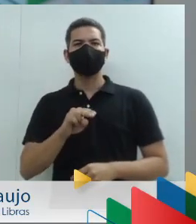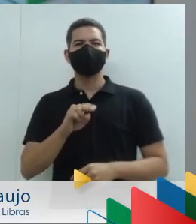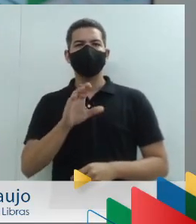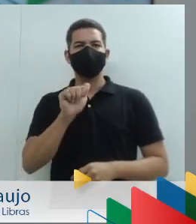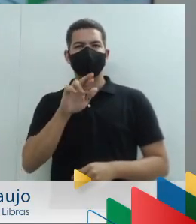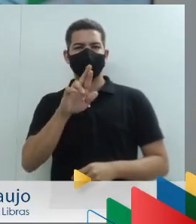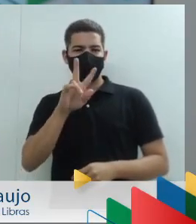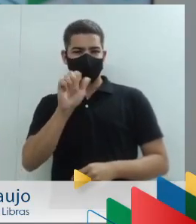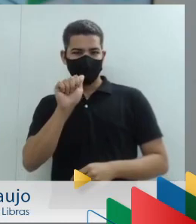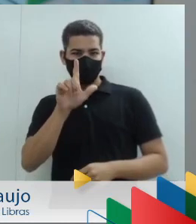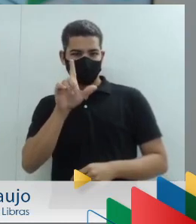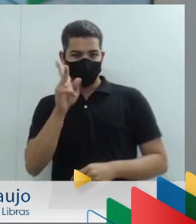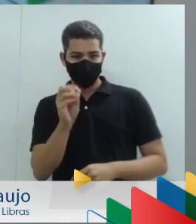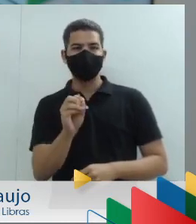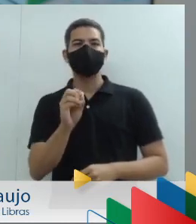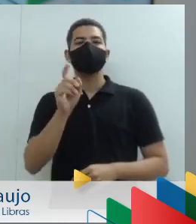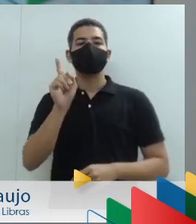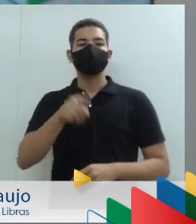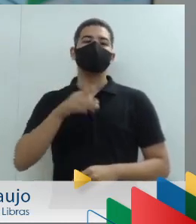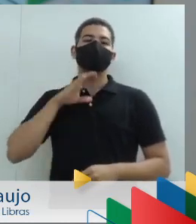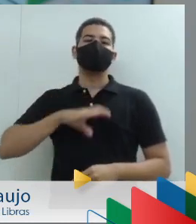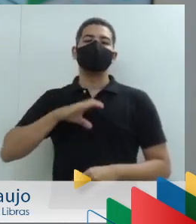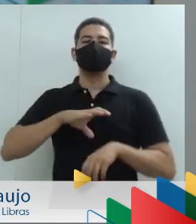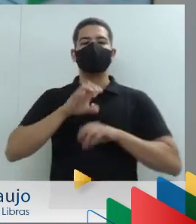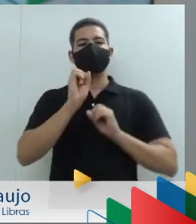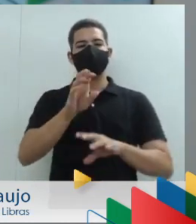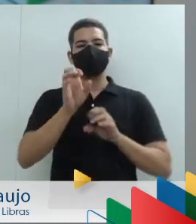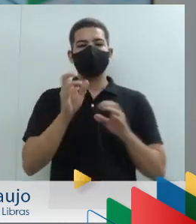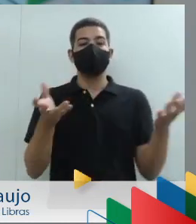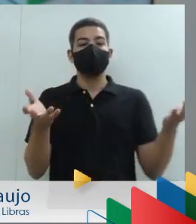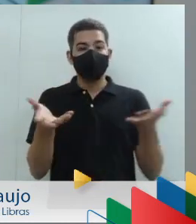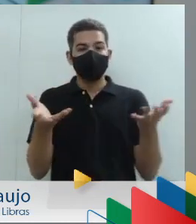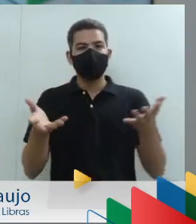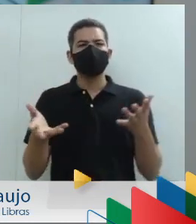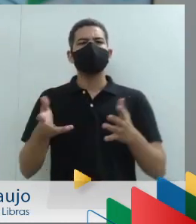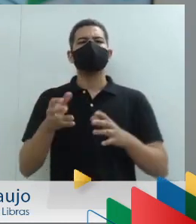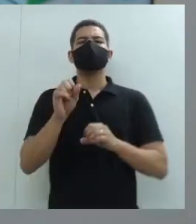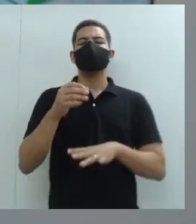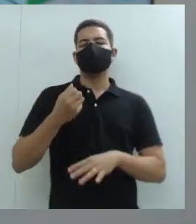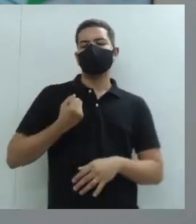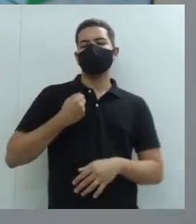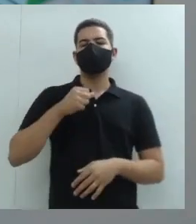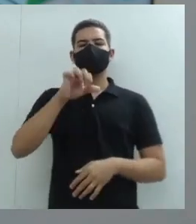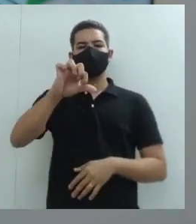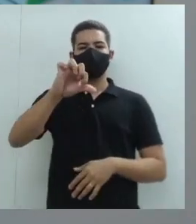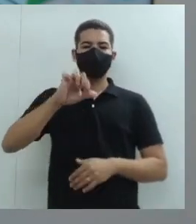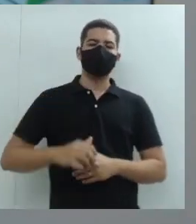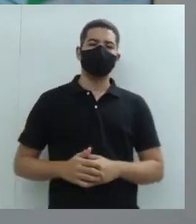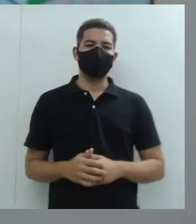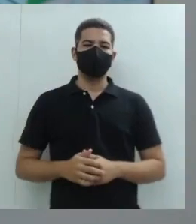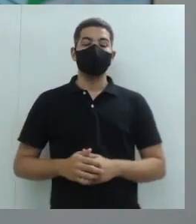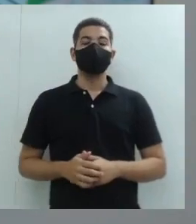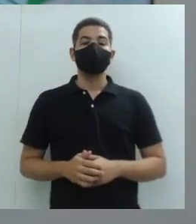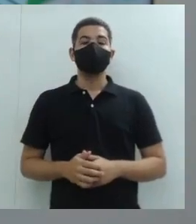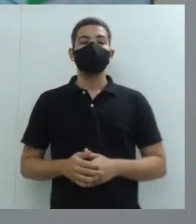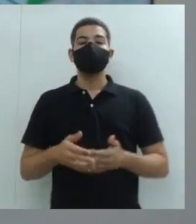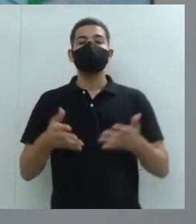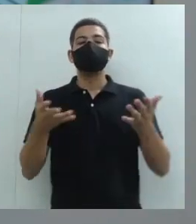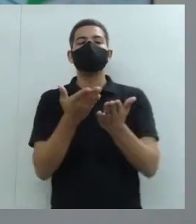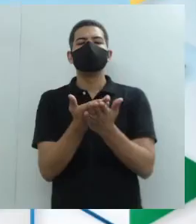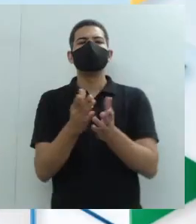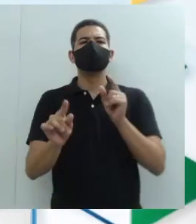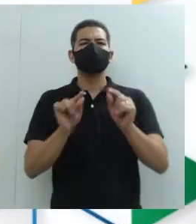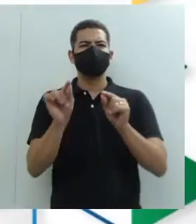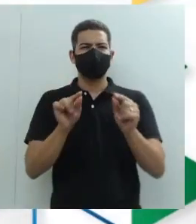Língua Portuguesa, e hoje vamos fazer a aula de número 9. Vamos ver o que nós vamos estudar